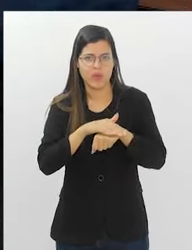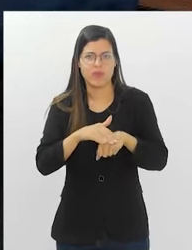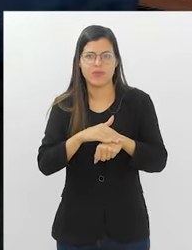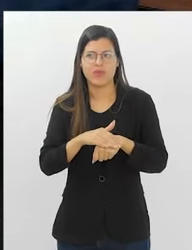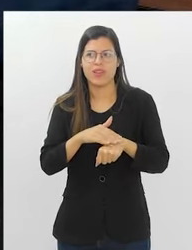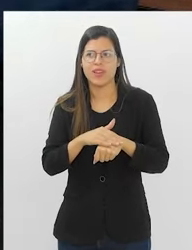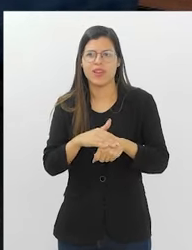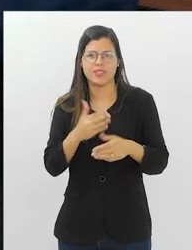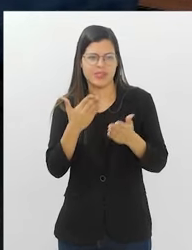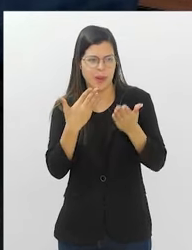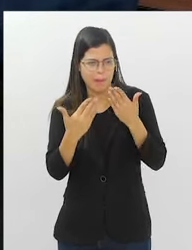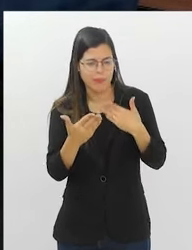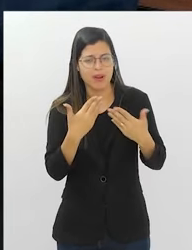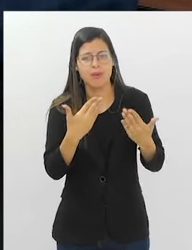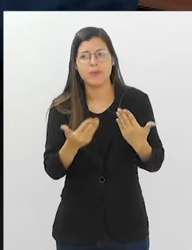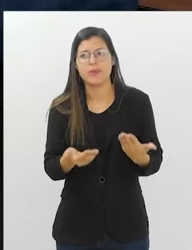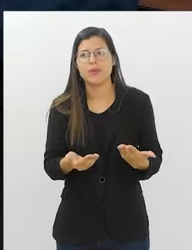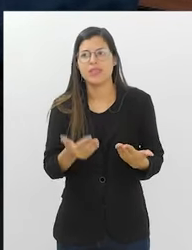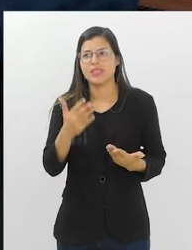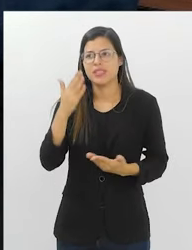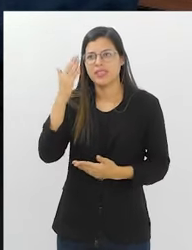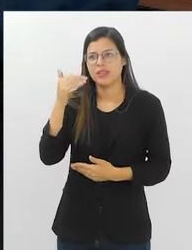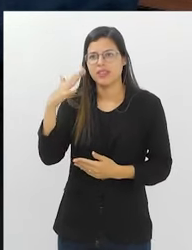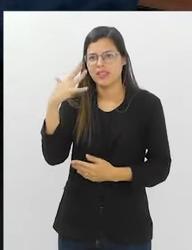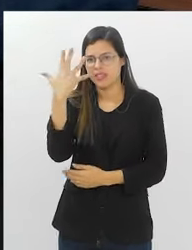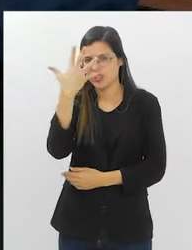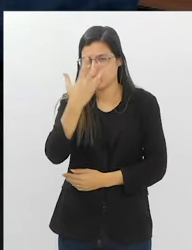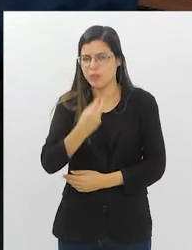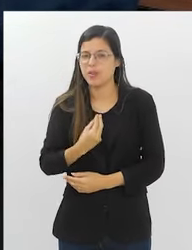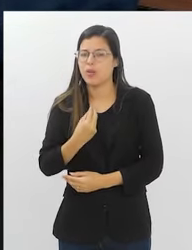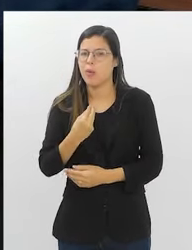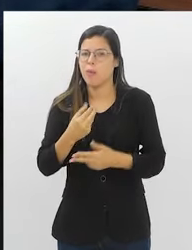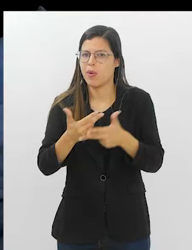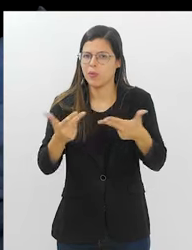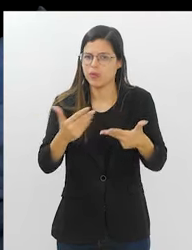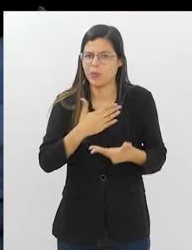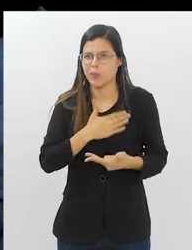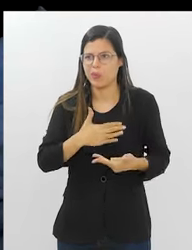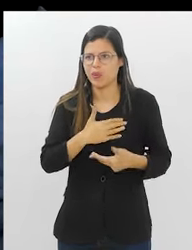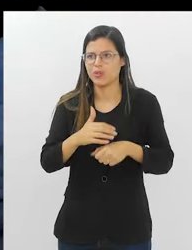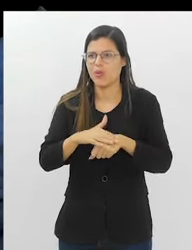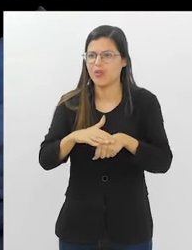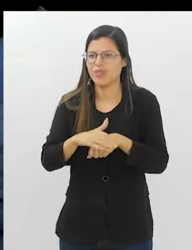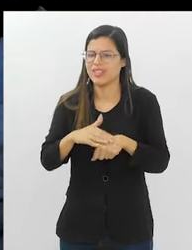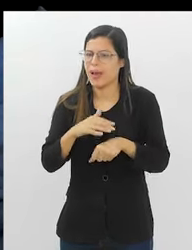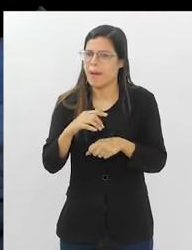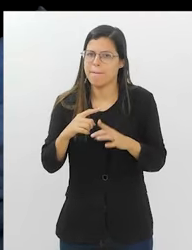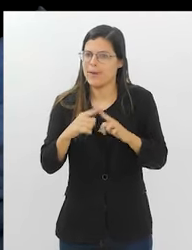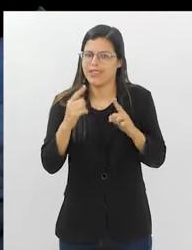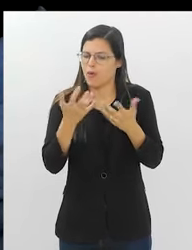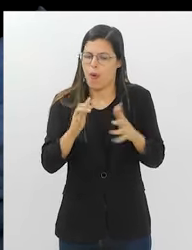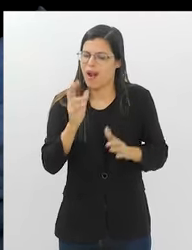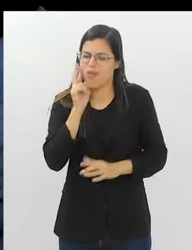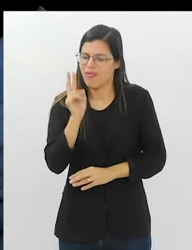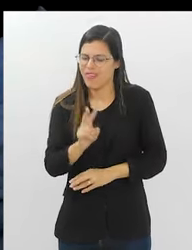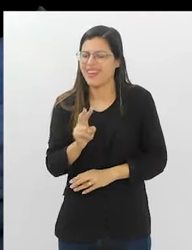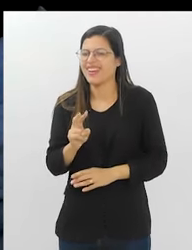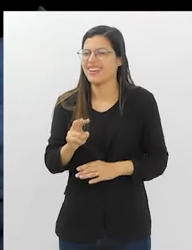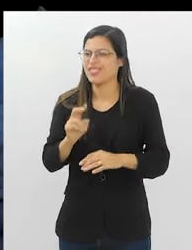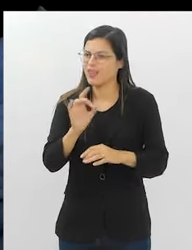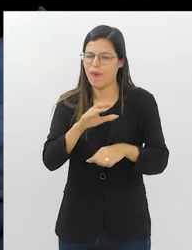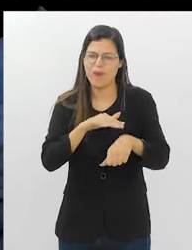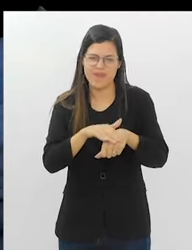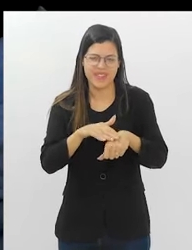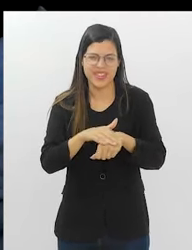a conversa. Que bom. Adorei o papo. Você sabe que Espiritismo é algo que eu gosto muito de conversar, só não gosto de ver.